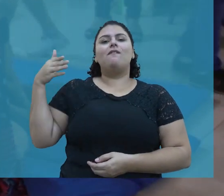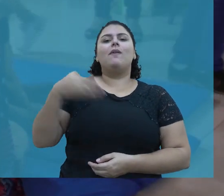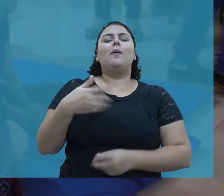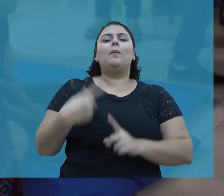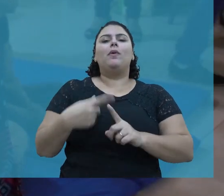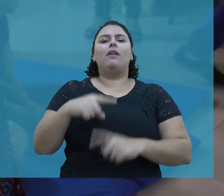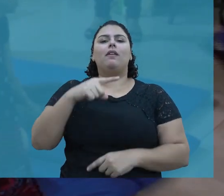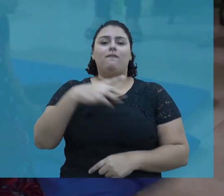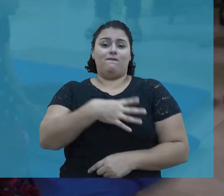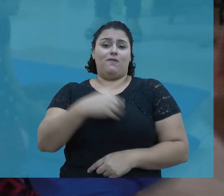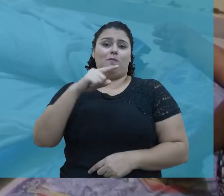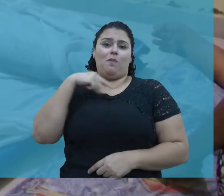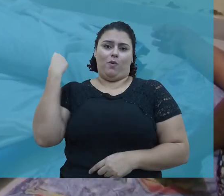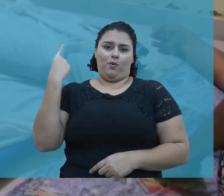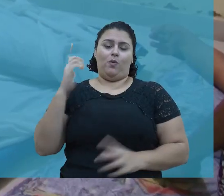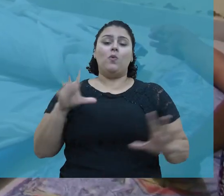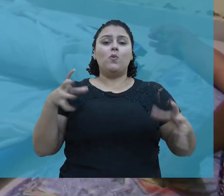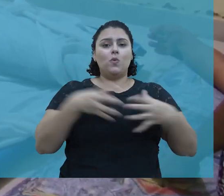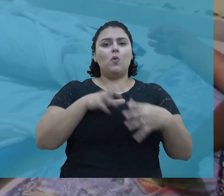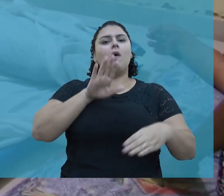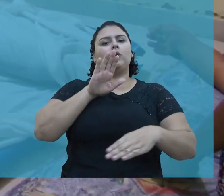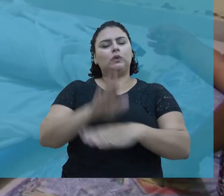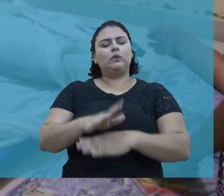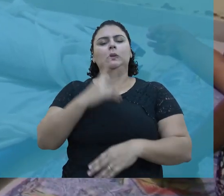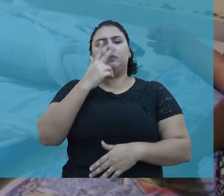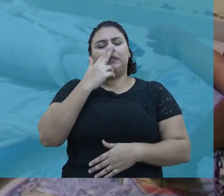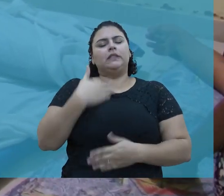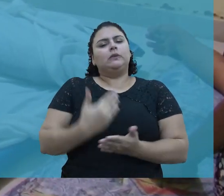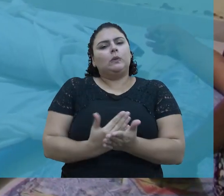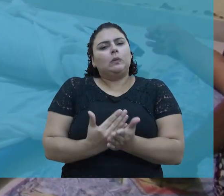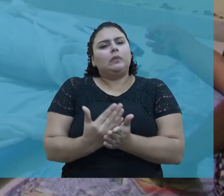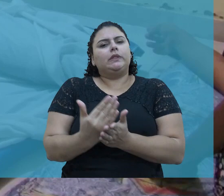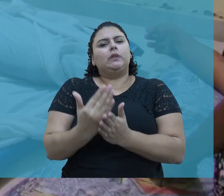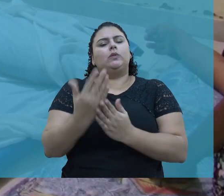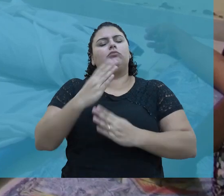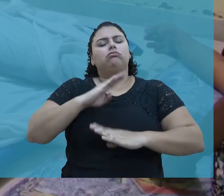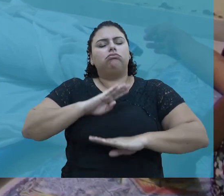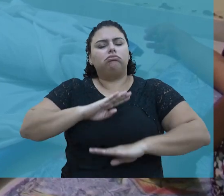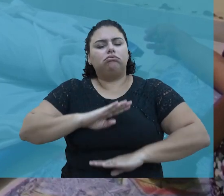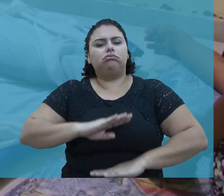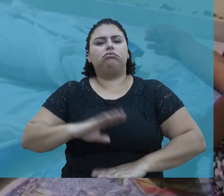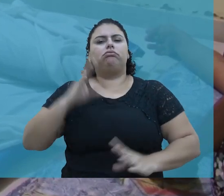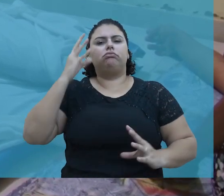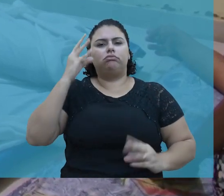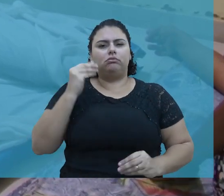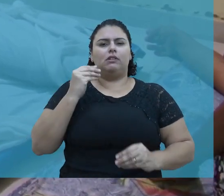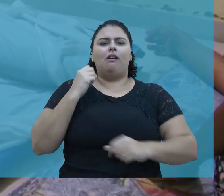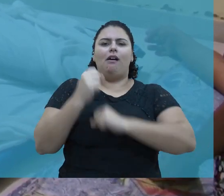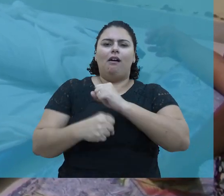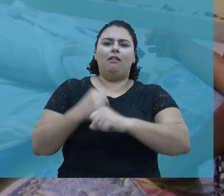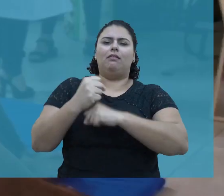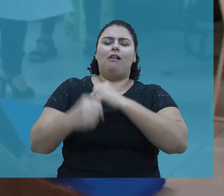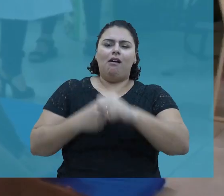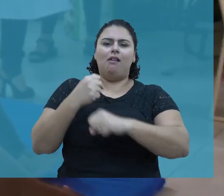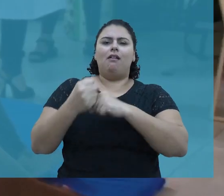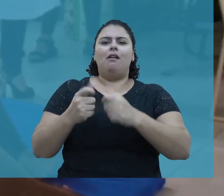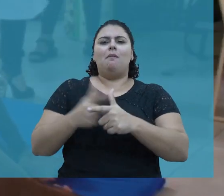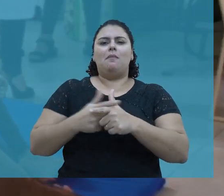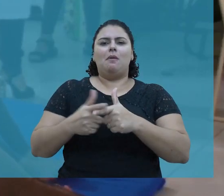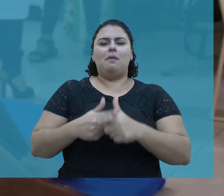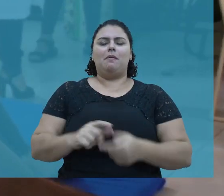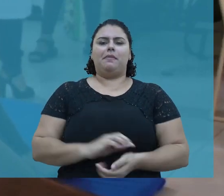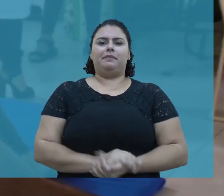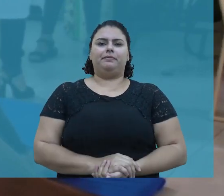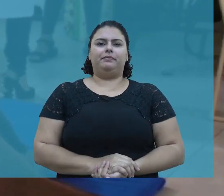aqui após a morte do filho. Com a ajuda do grupo, ela está superando os problemas que surgiram no decorrer dos anos. Eu fiquei